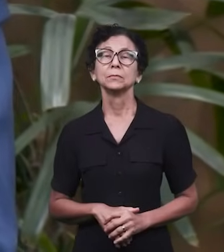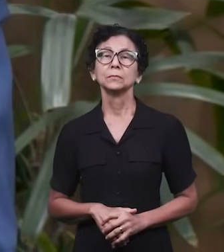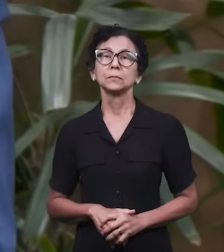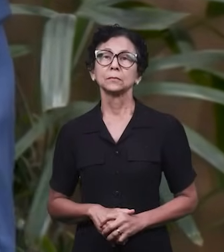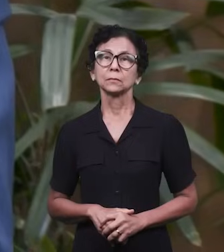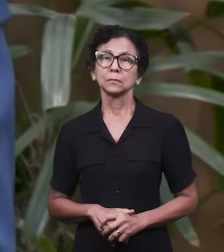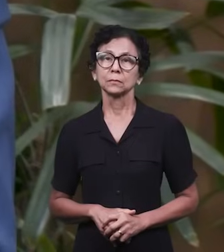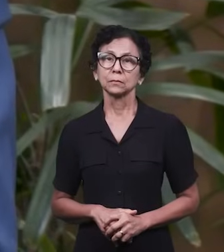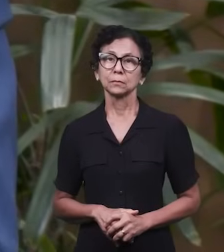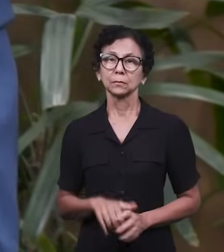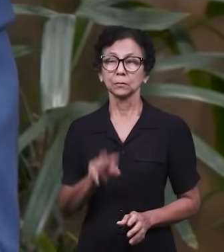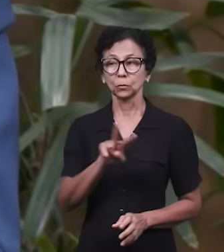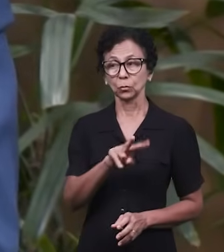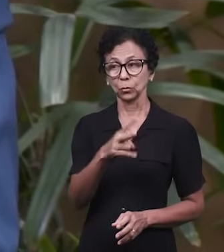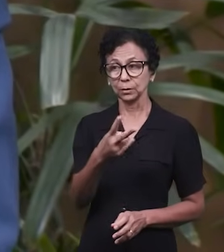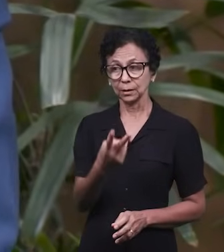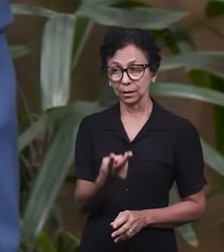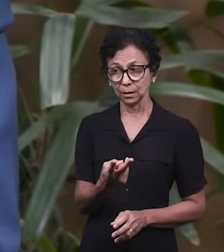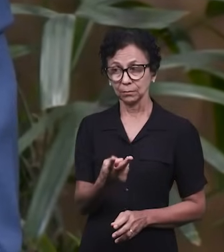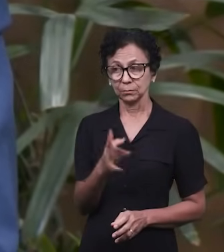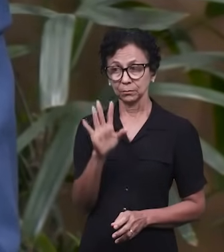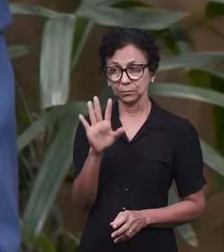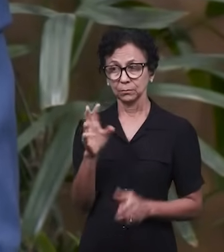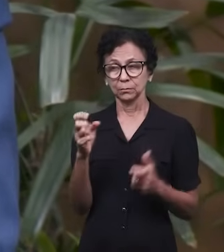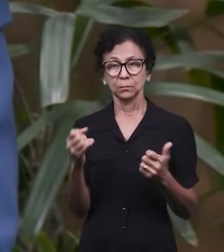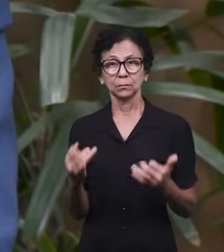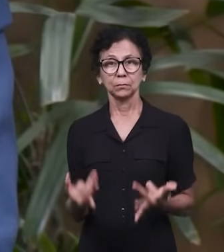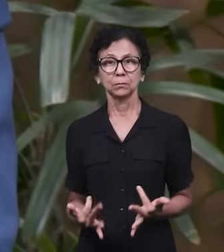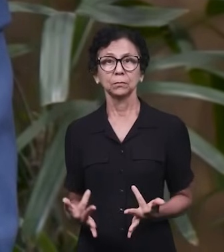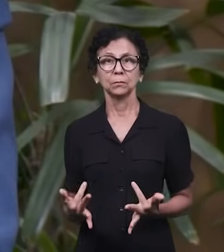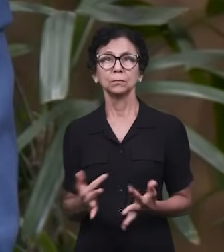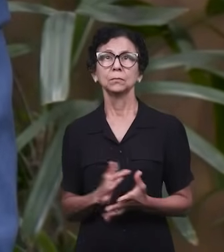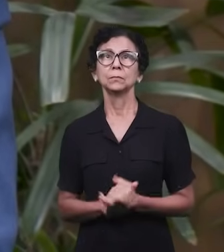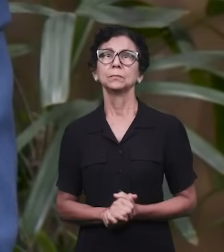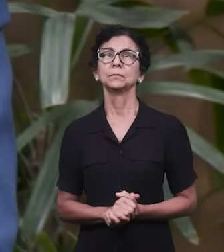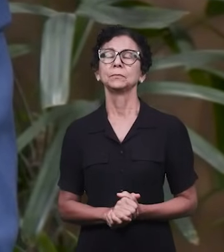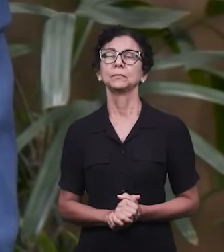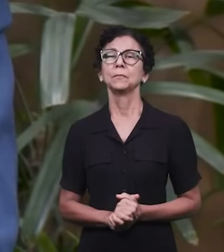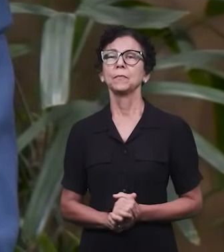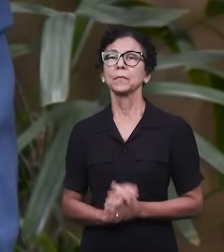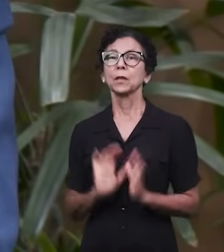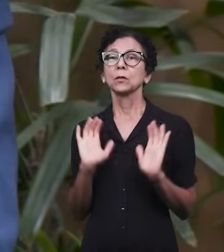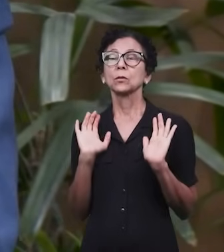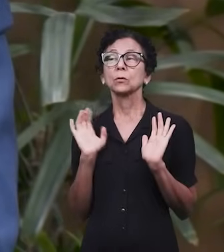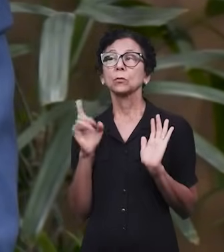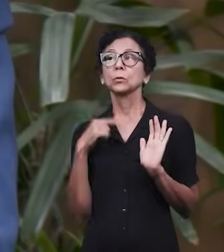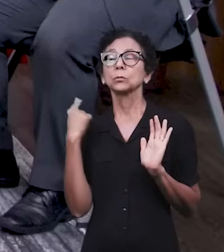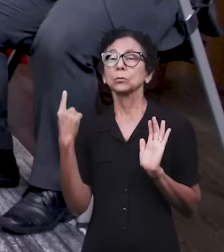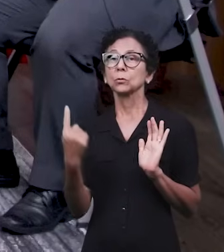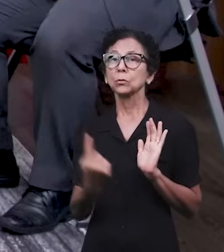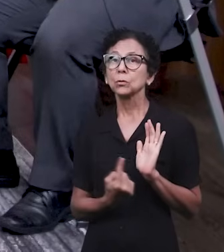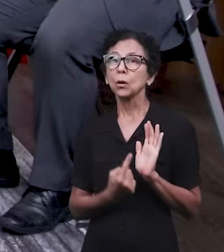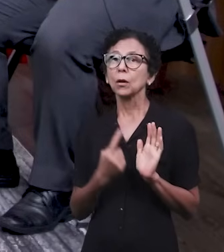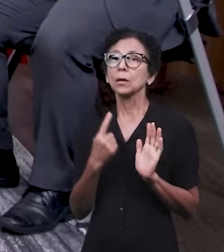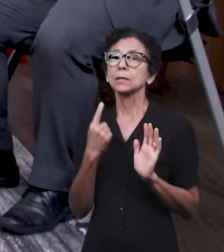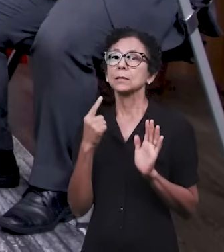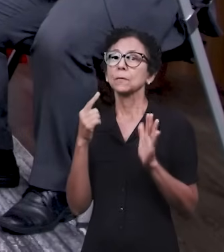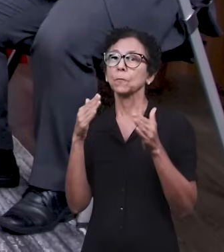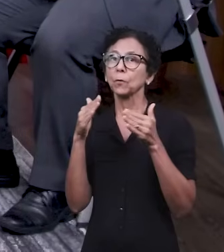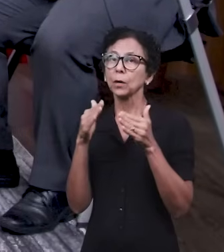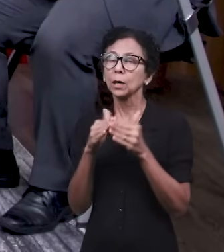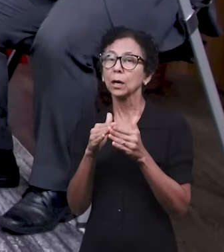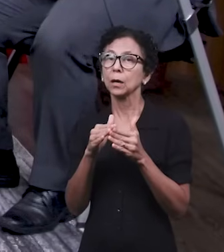buscamos a volta de Jesus, tudo que tem nessa vida o Senhor completa. Ele vai nos dar. Mas a presença dele é o que